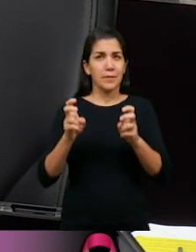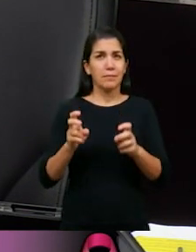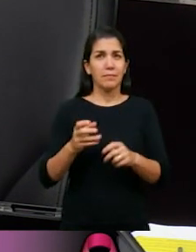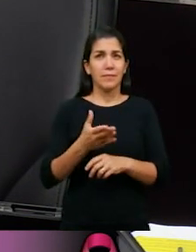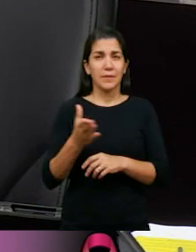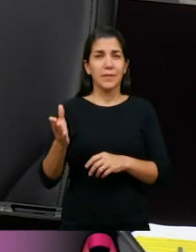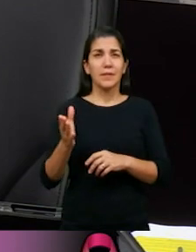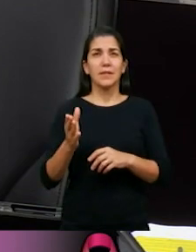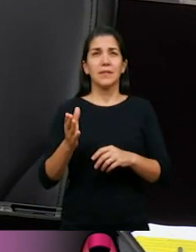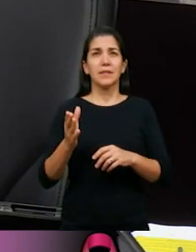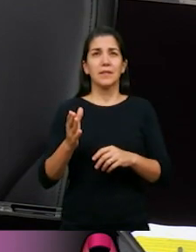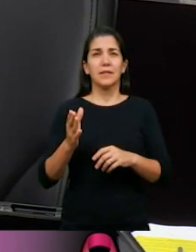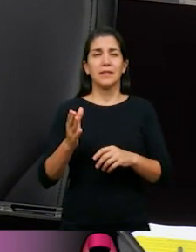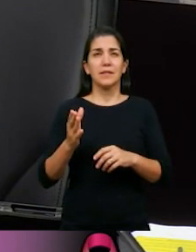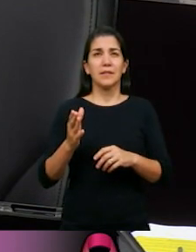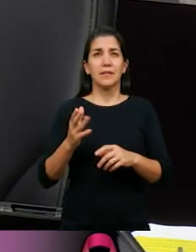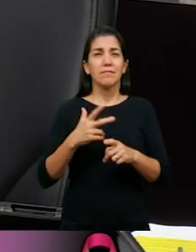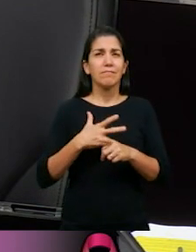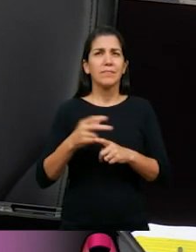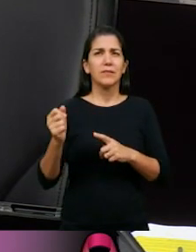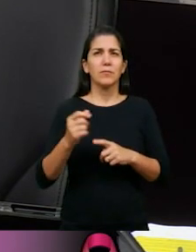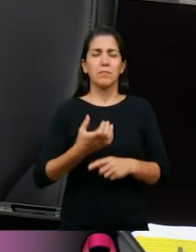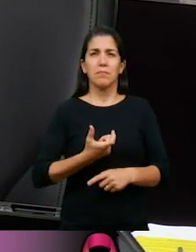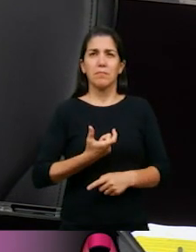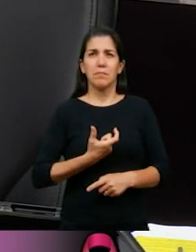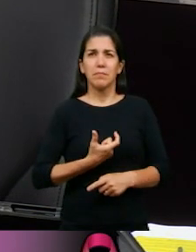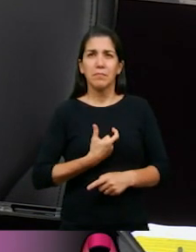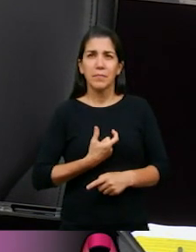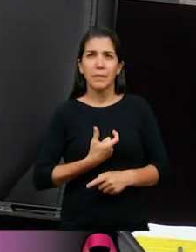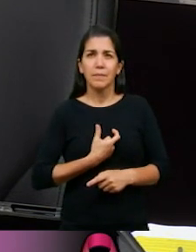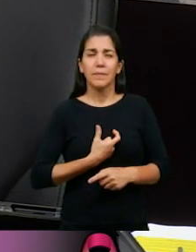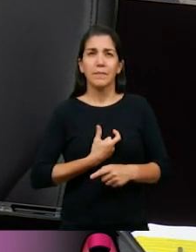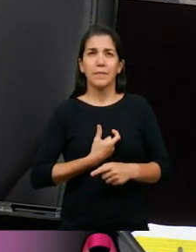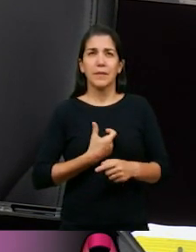campeões, recordistas aqui de medalhas, né? Você vê